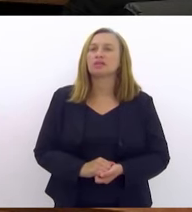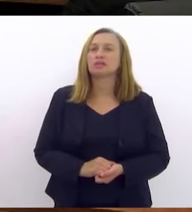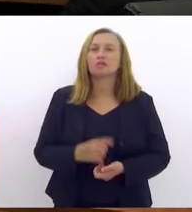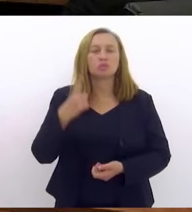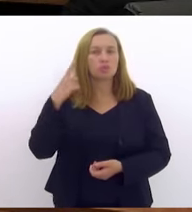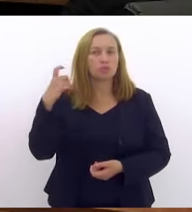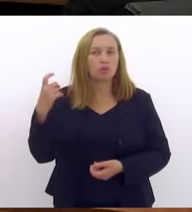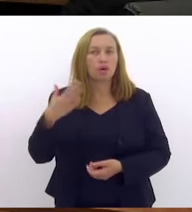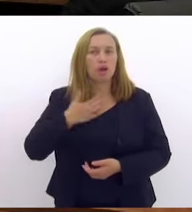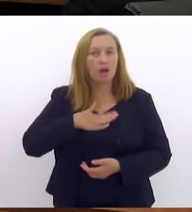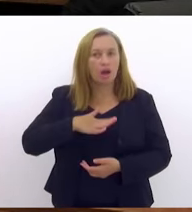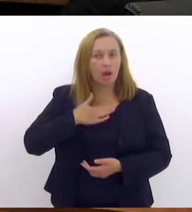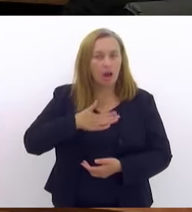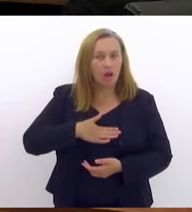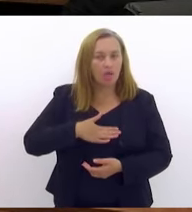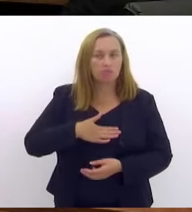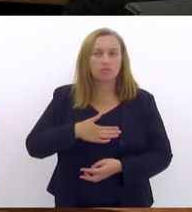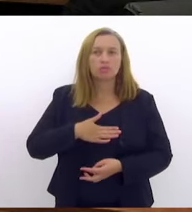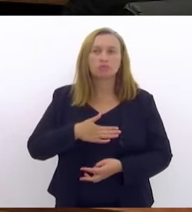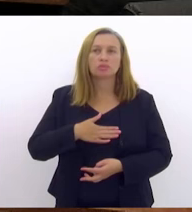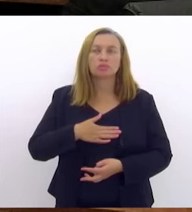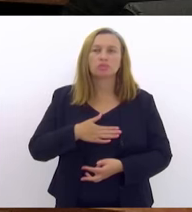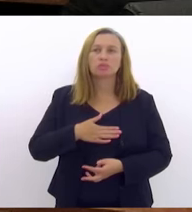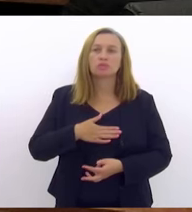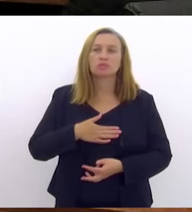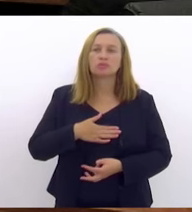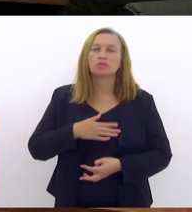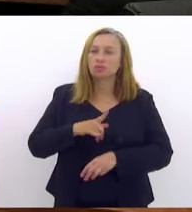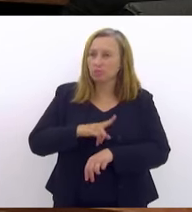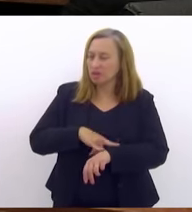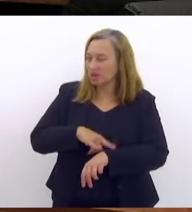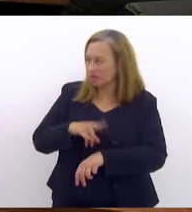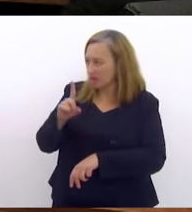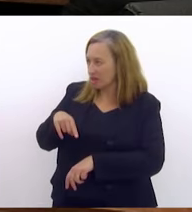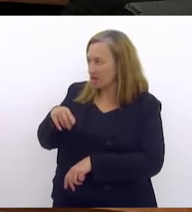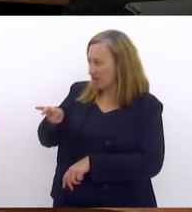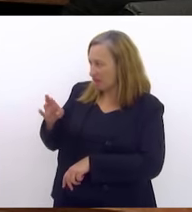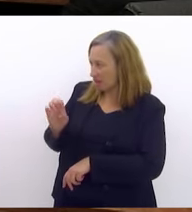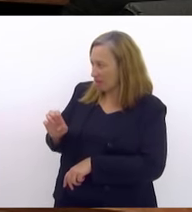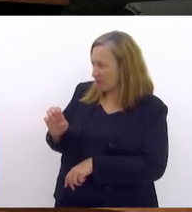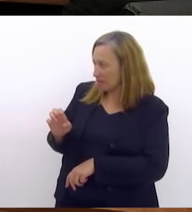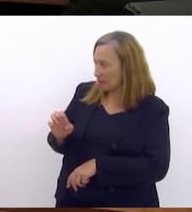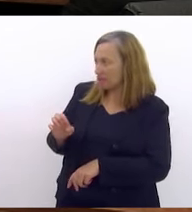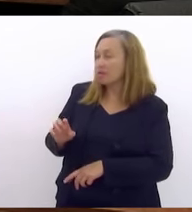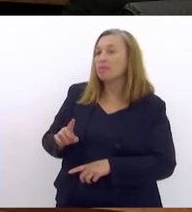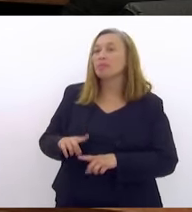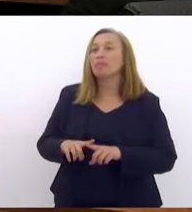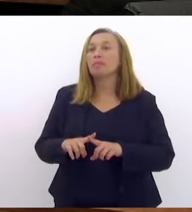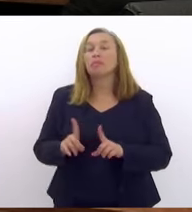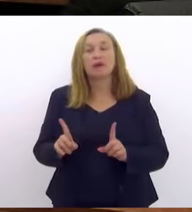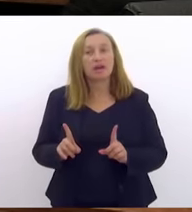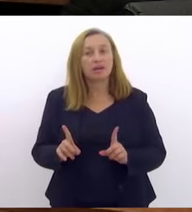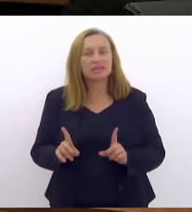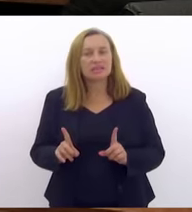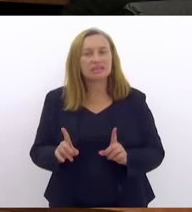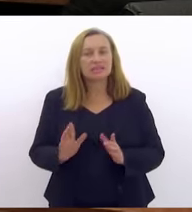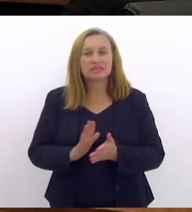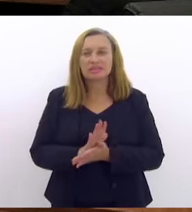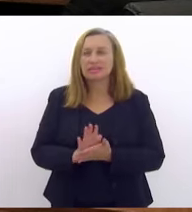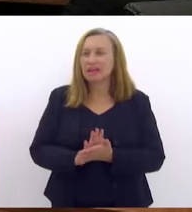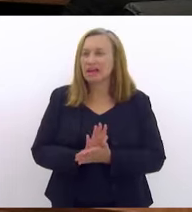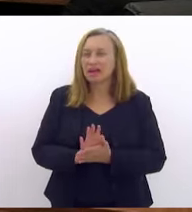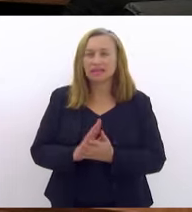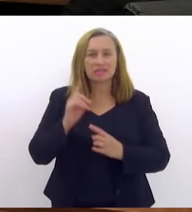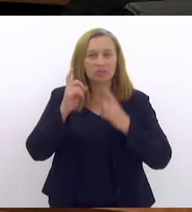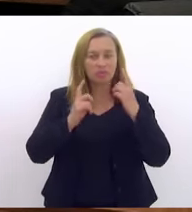Podem ficar tranquilo que foi do banheiro, não é isso, Guilherme? Mas já está um acidentezinho no banheiro lá, mas nada demais.